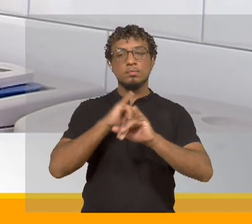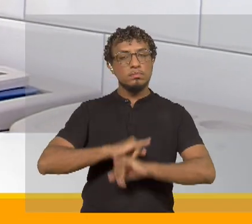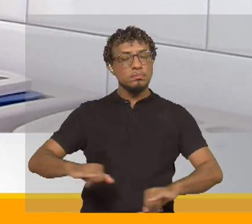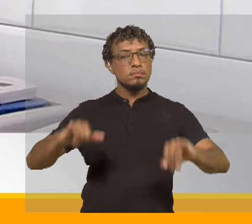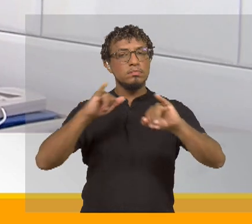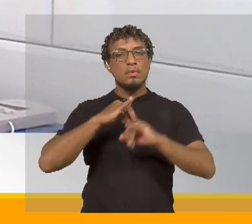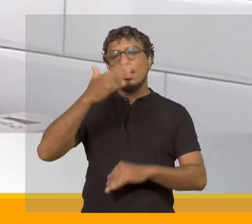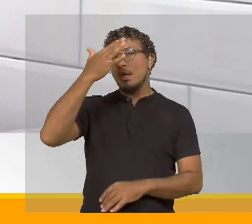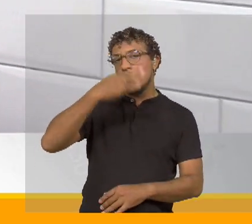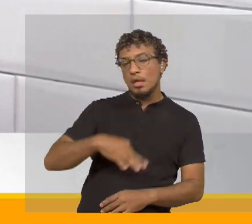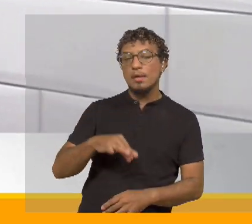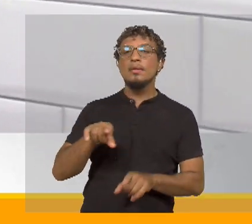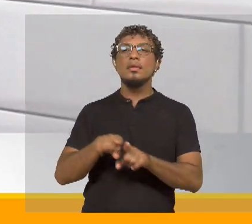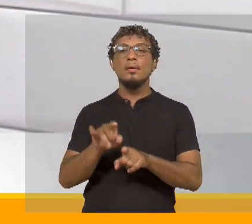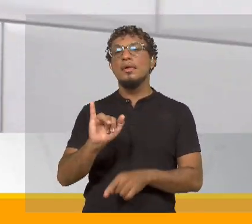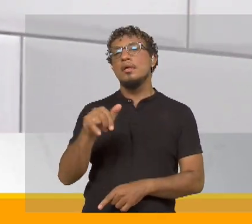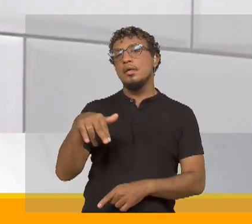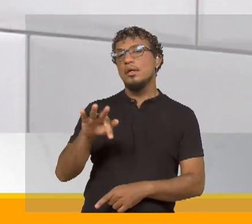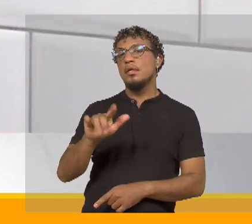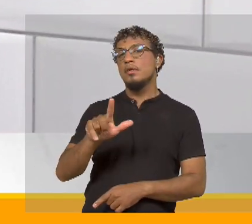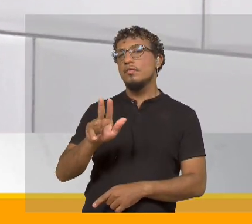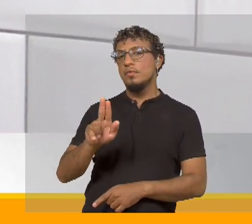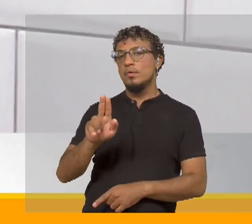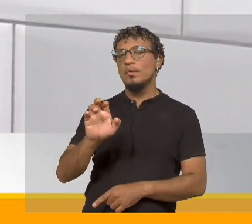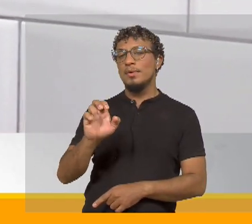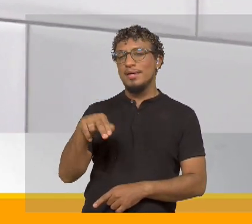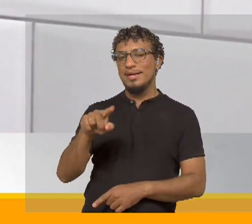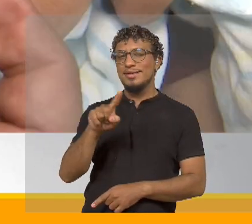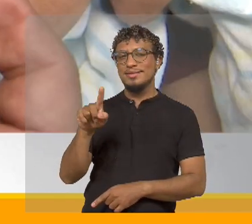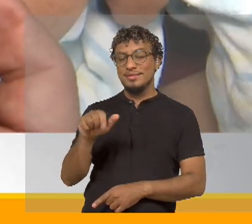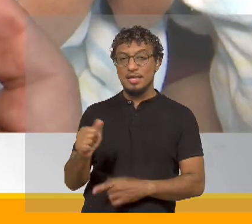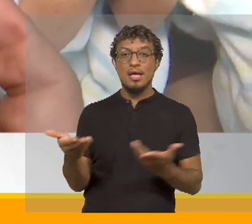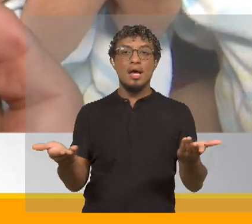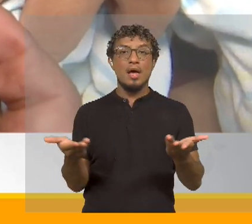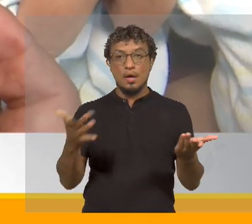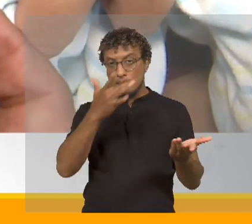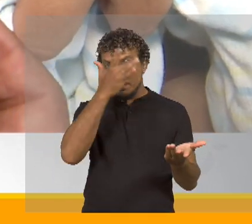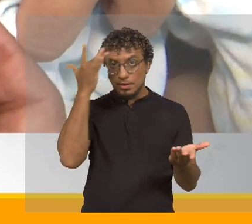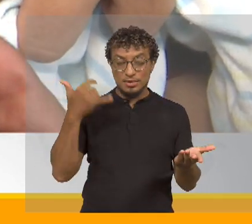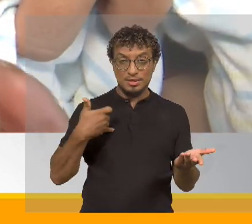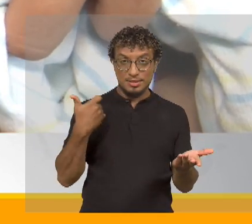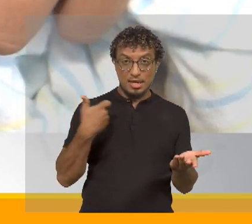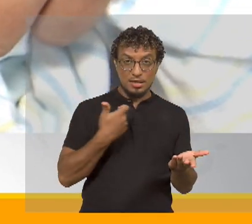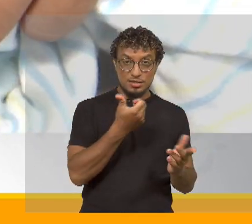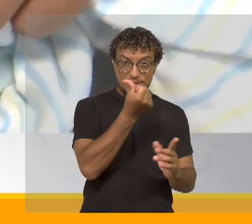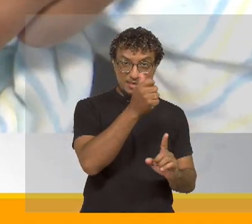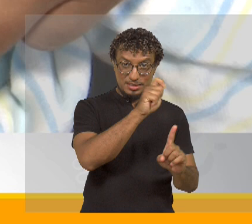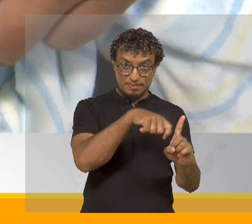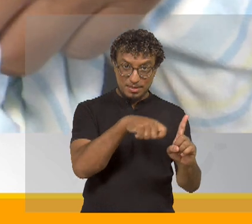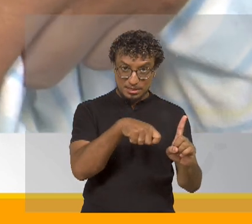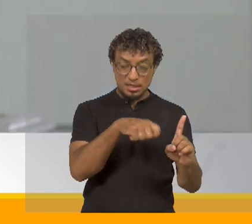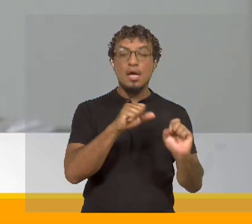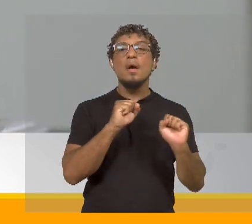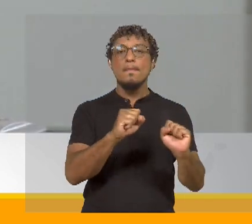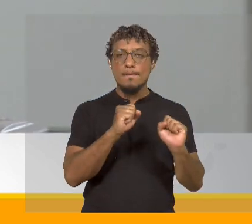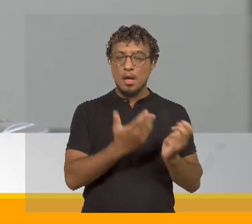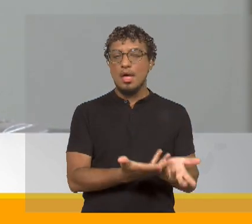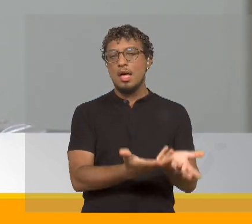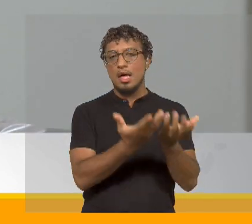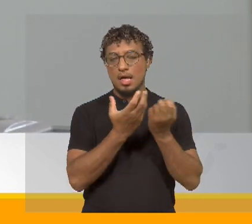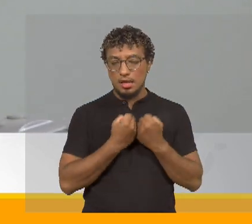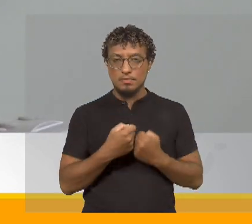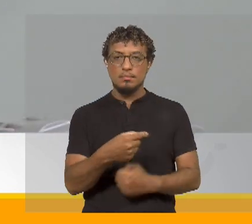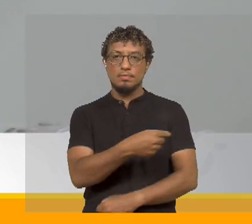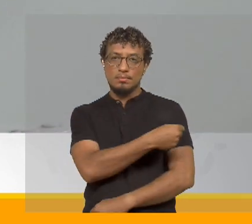campanha de vacinação contra a influenza no Maranhão. Agora, pessoas a partir dos 6 meses de idade vão poder receber a